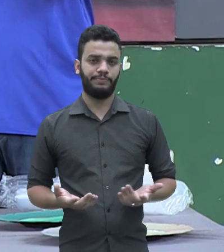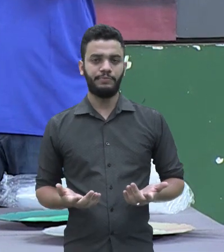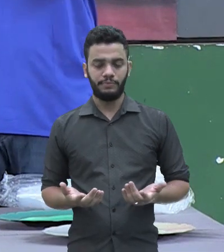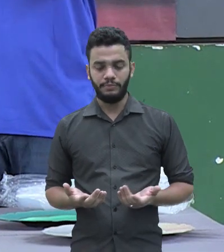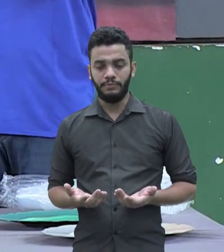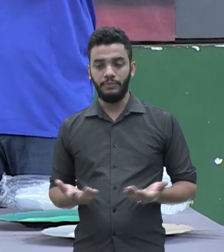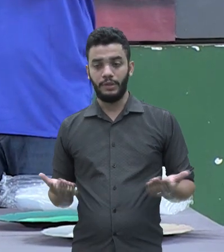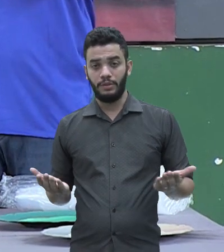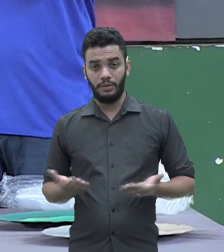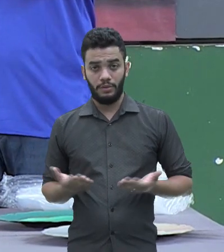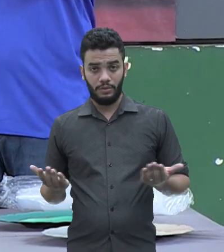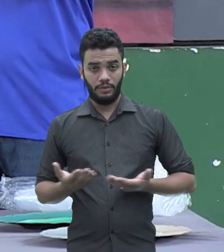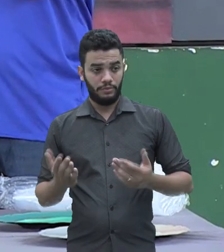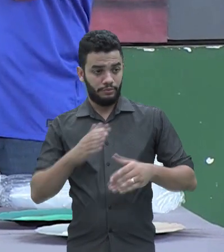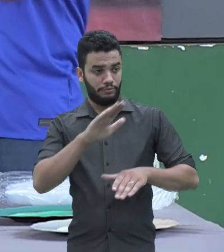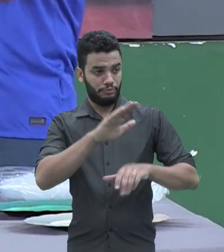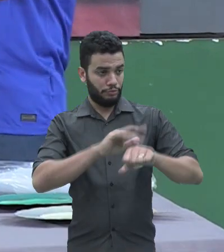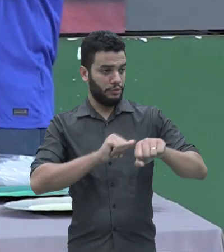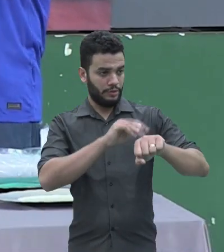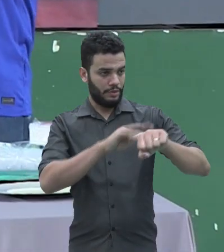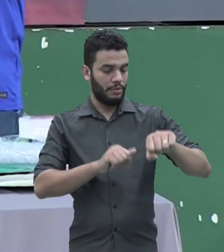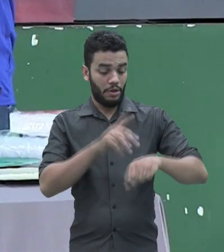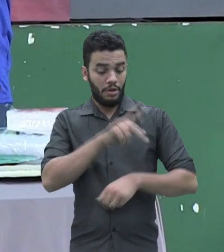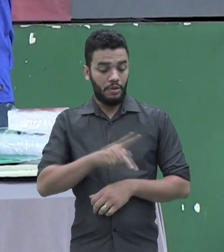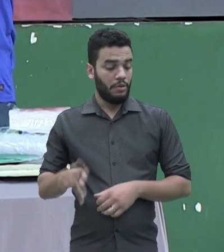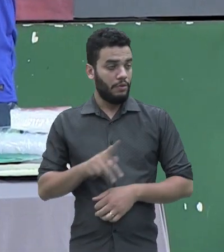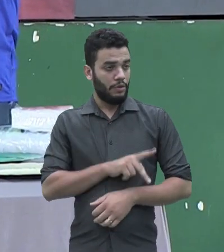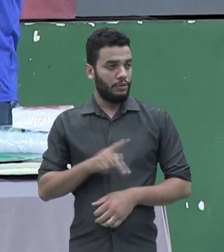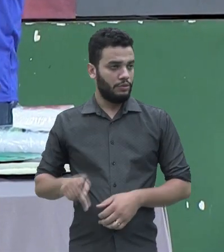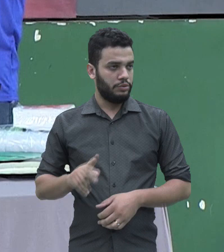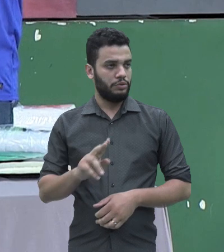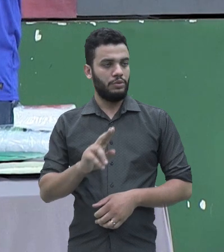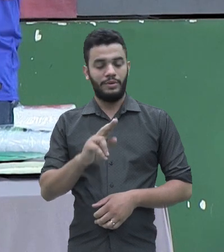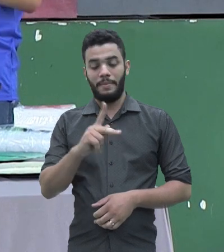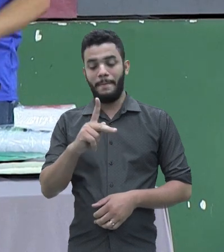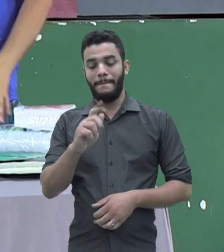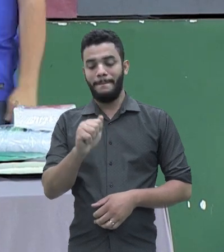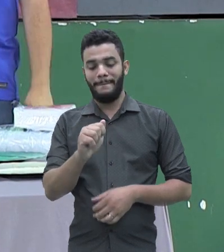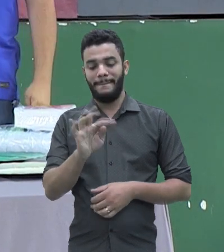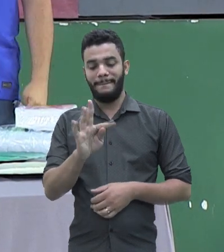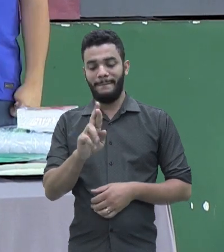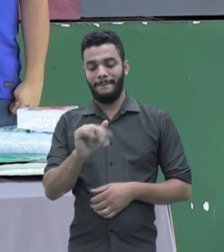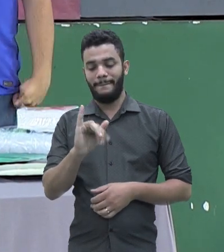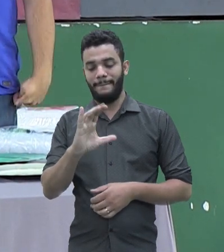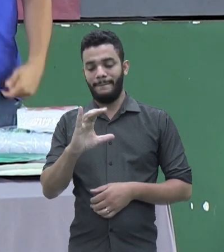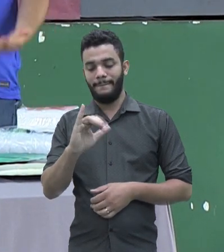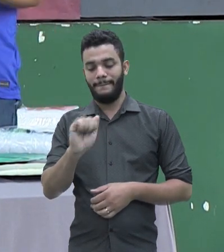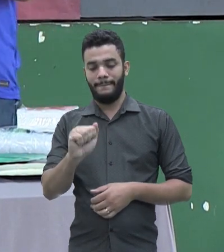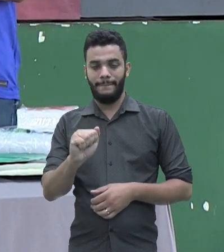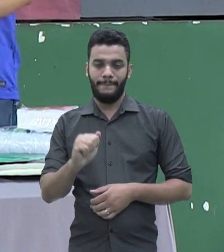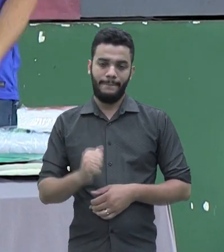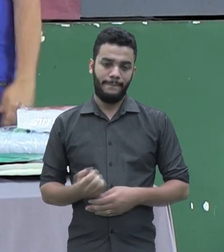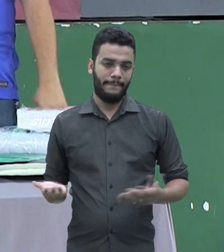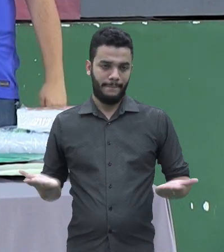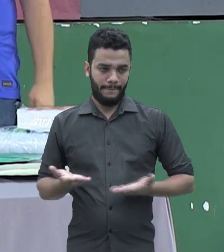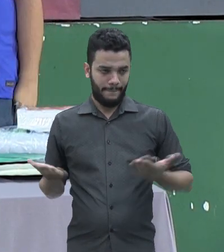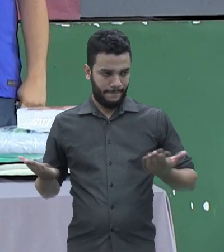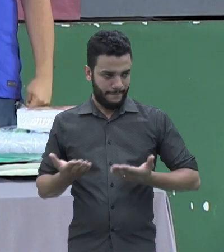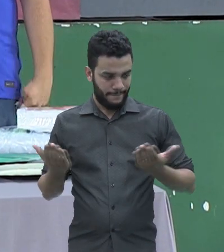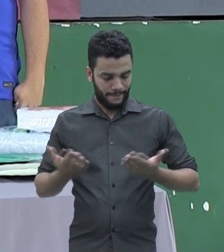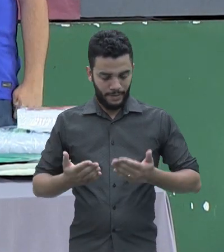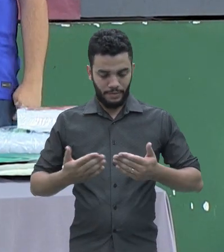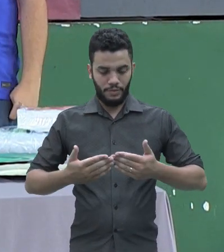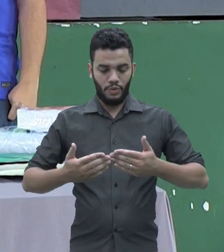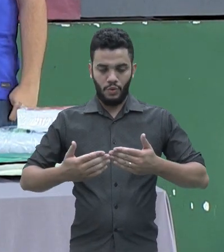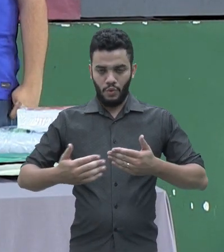Eu gostaria de convidar a professora Patrícia Duarte para estar dando sequência ao dia de hoje, que ela vai falar um pouco da árvore da